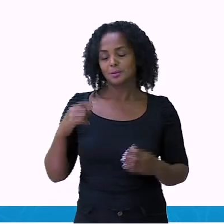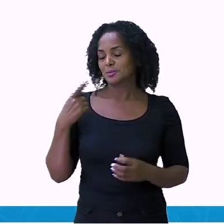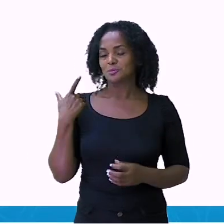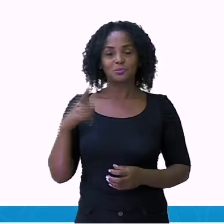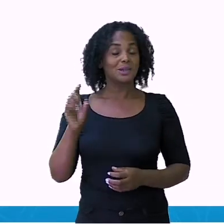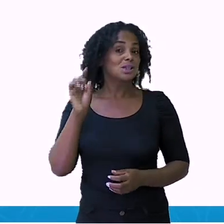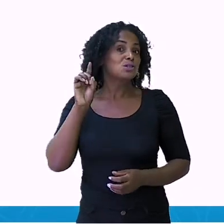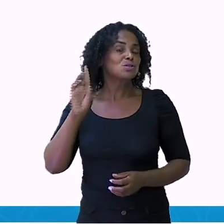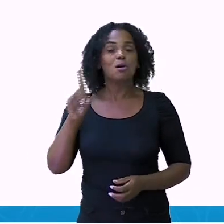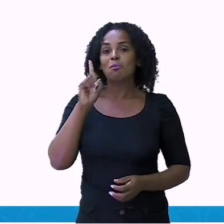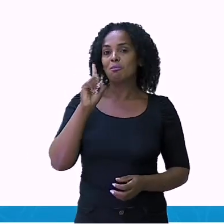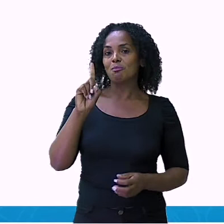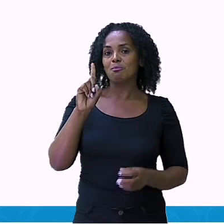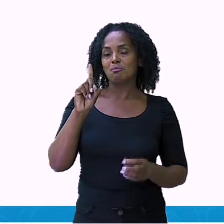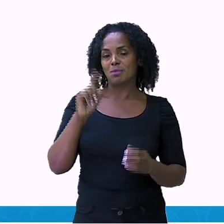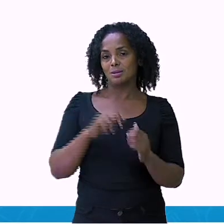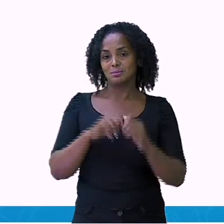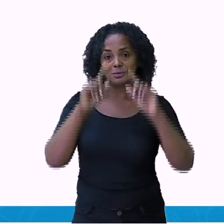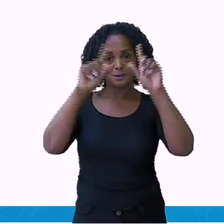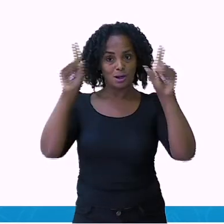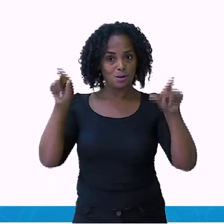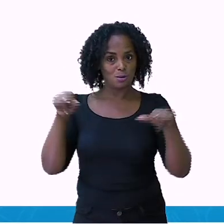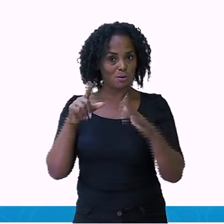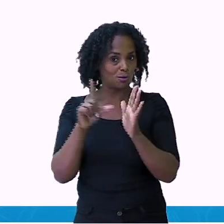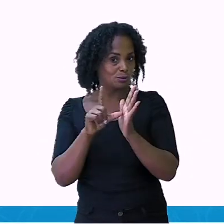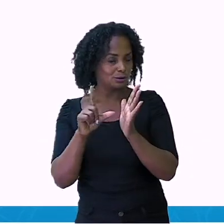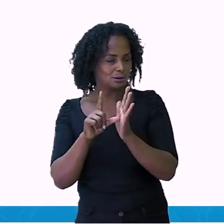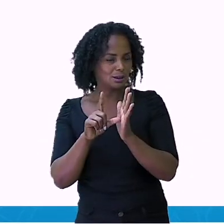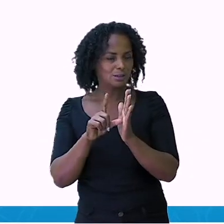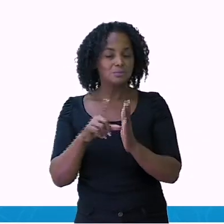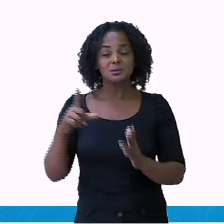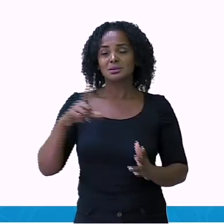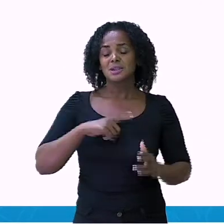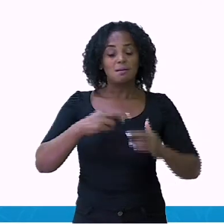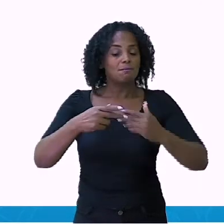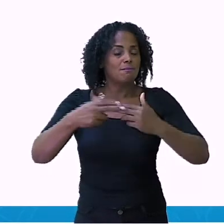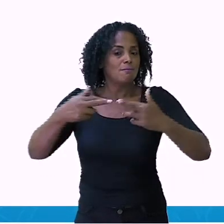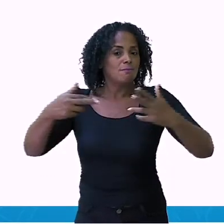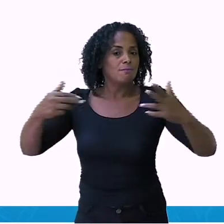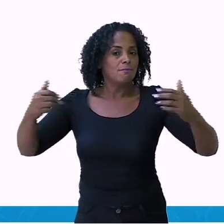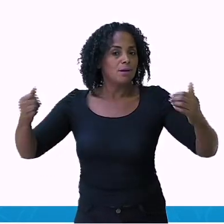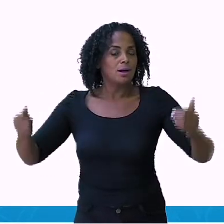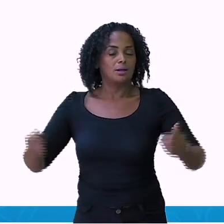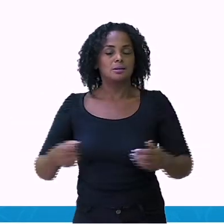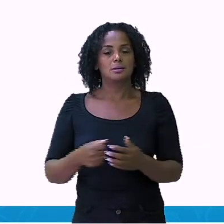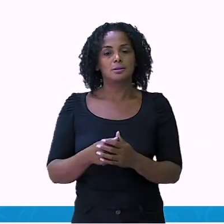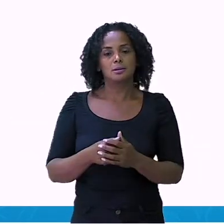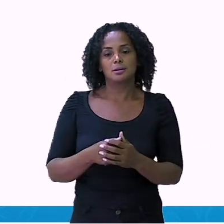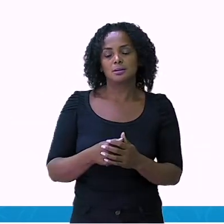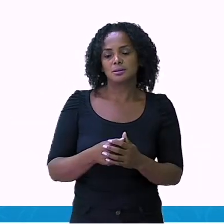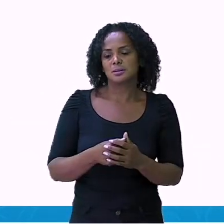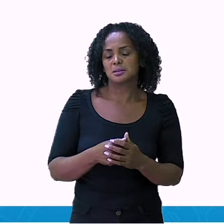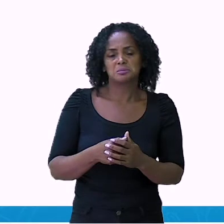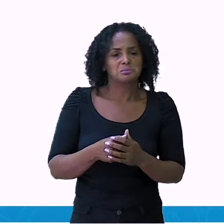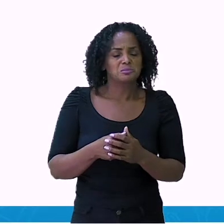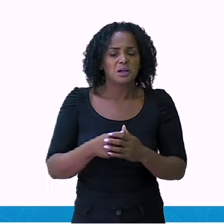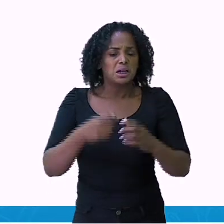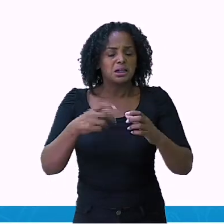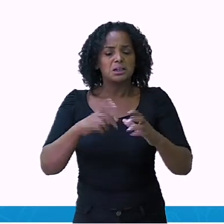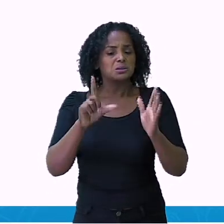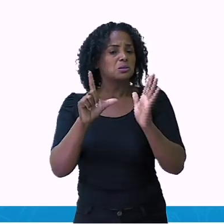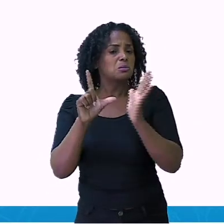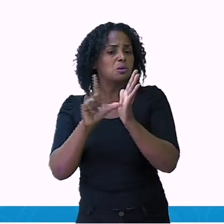tem uma variedade, você tem várias opções de escolha, seja para comprar roupa,